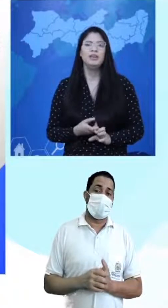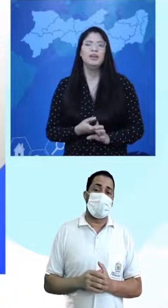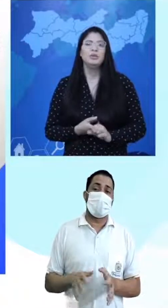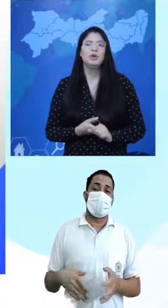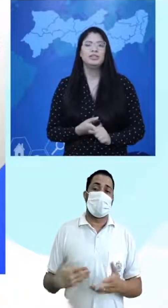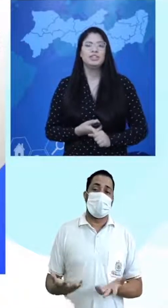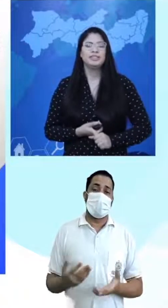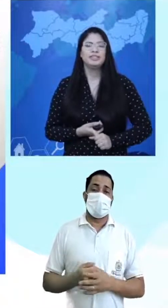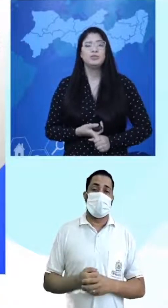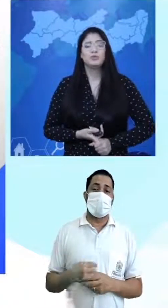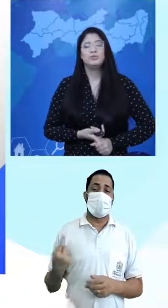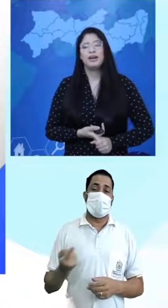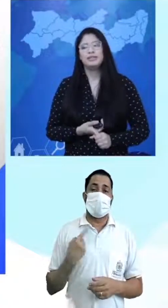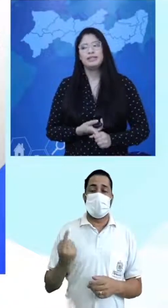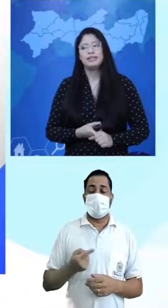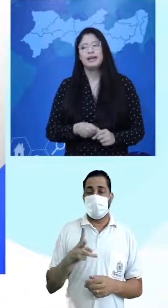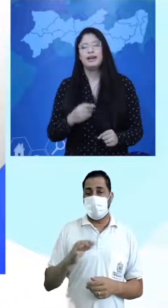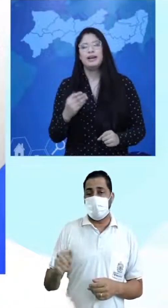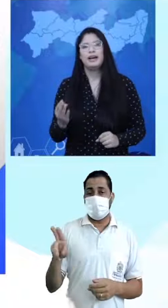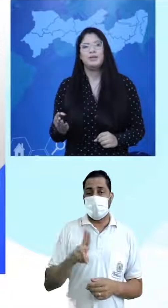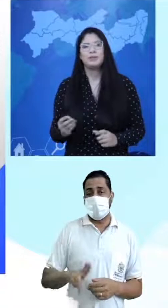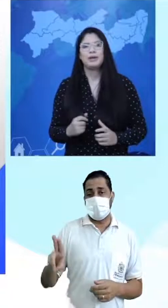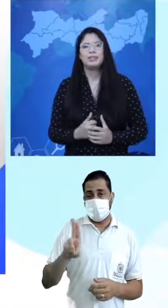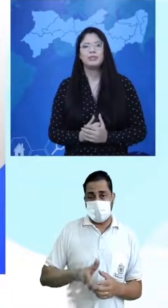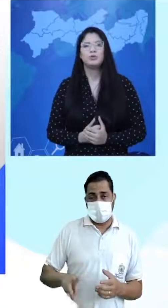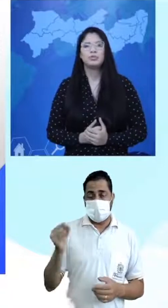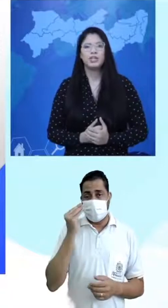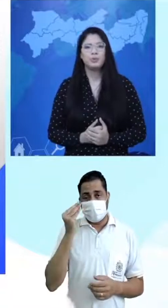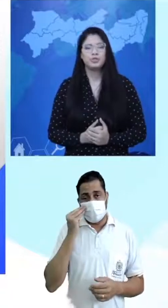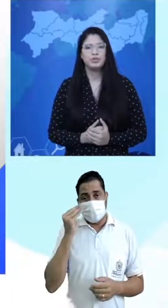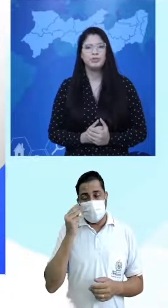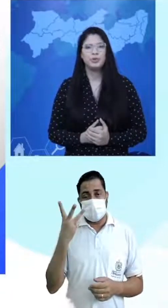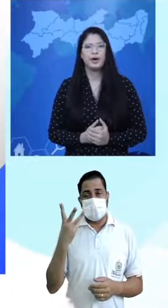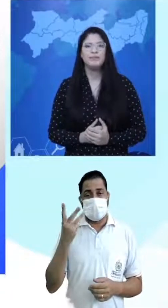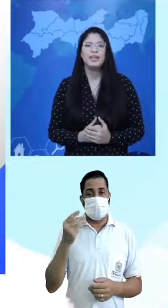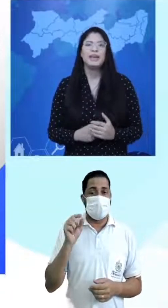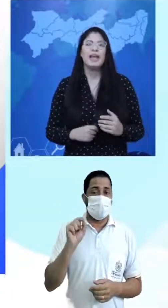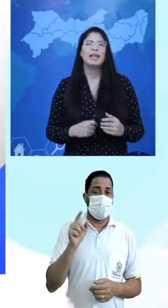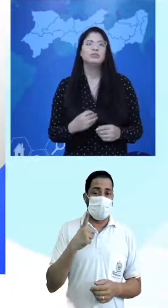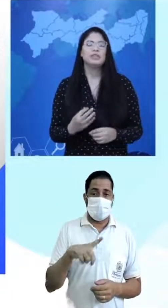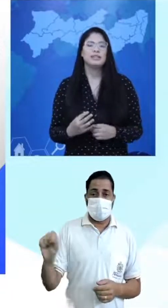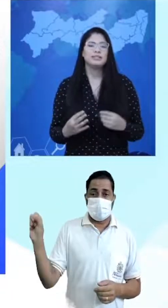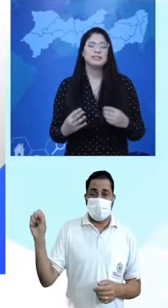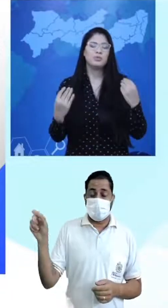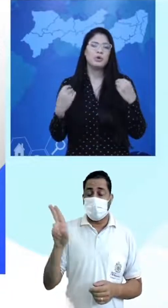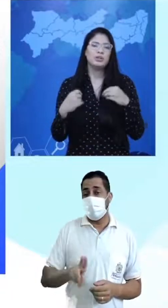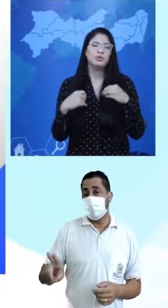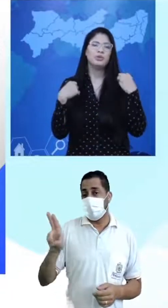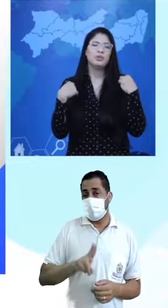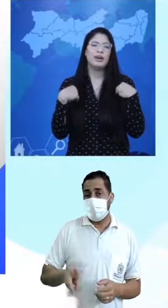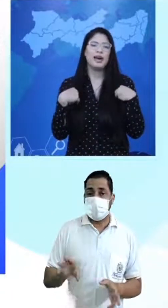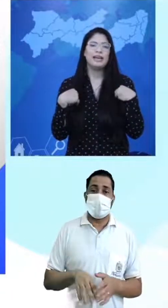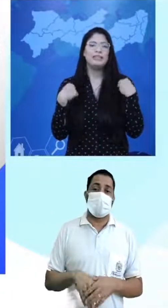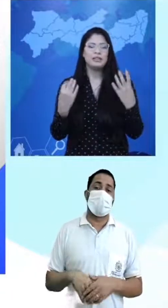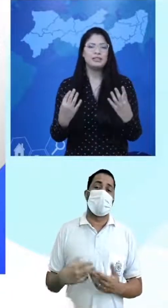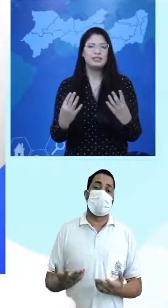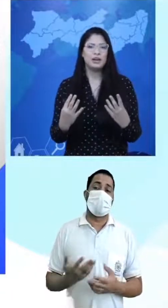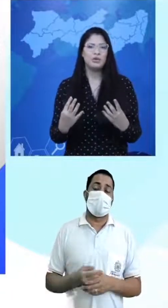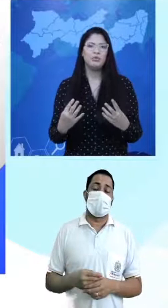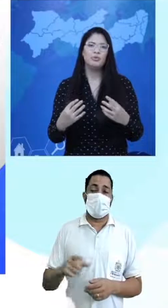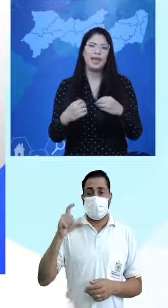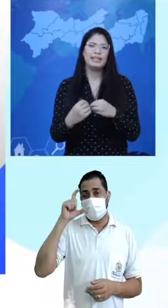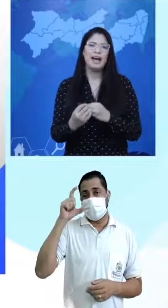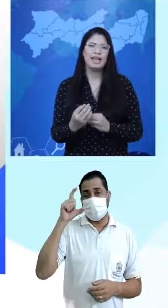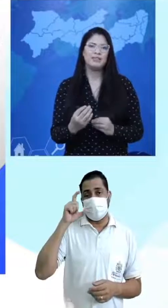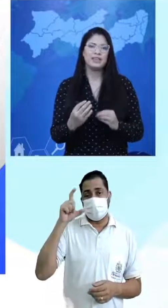E quando a gente vai utilizar a perspectiva com 3 pontos de fuga? Ela utiliza-se quando a